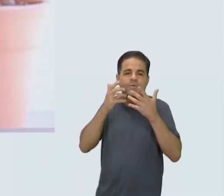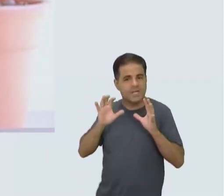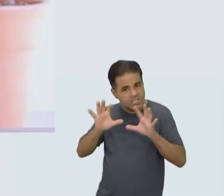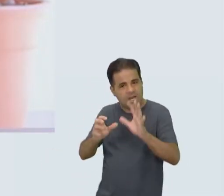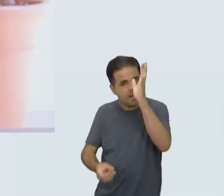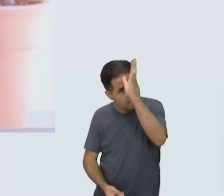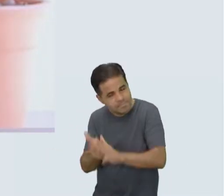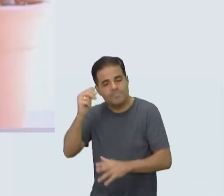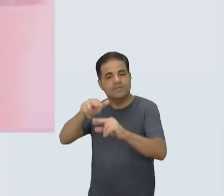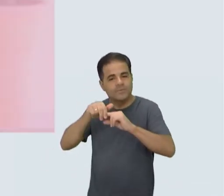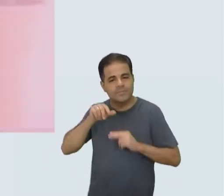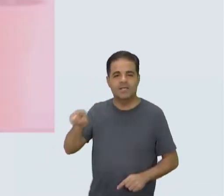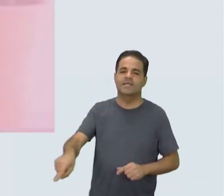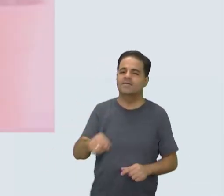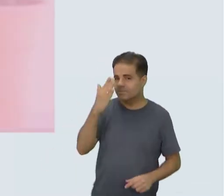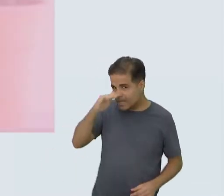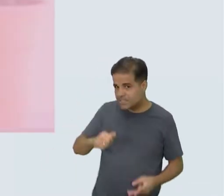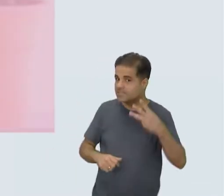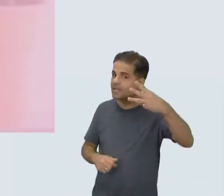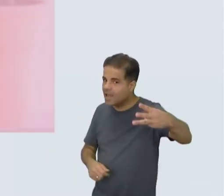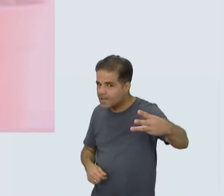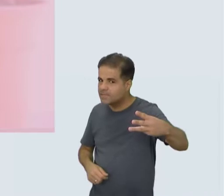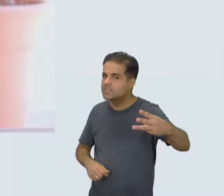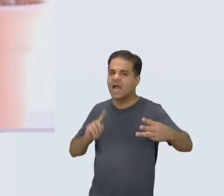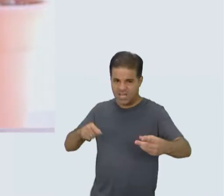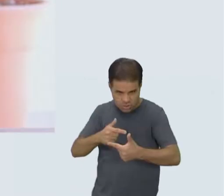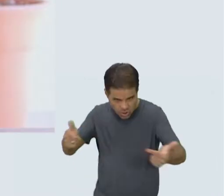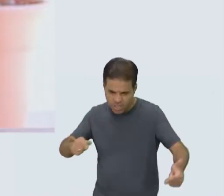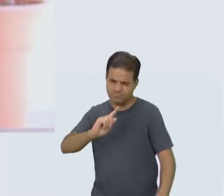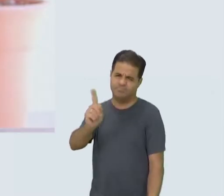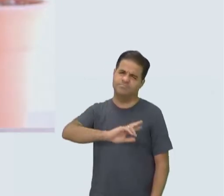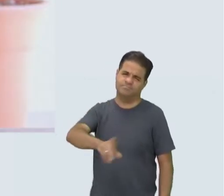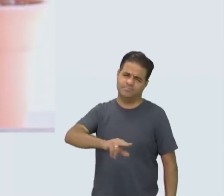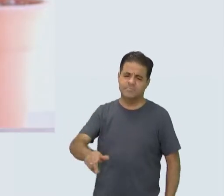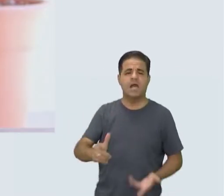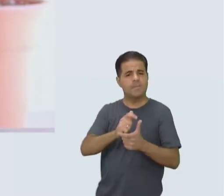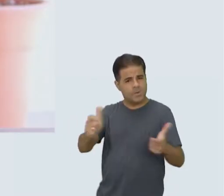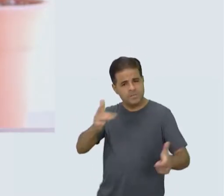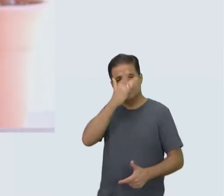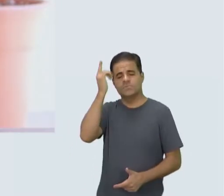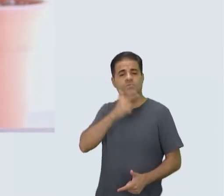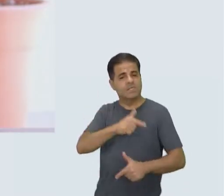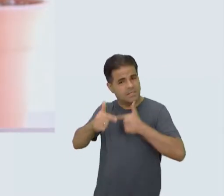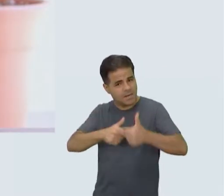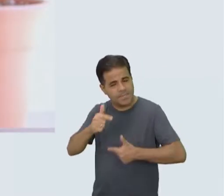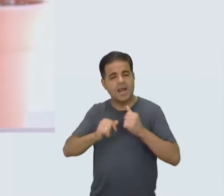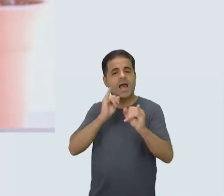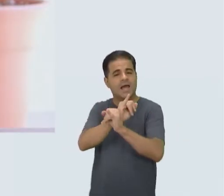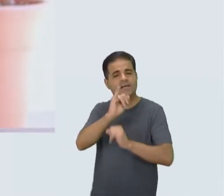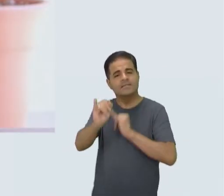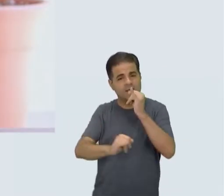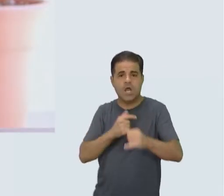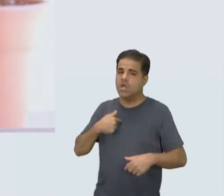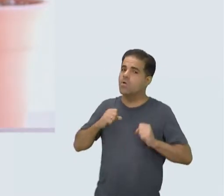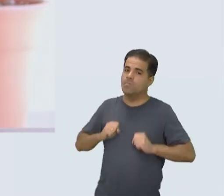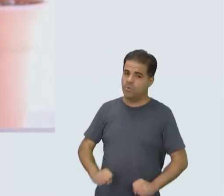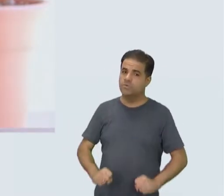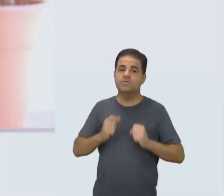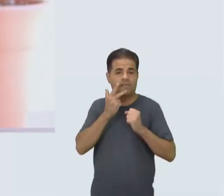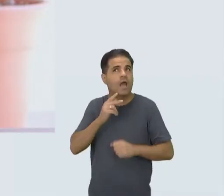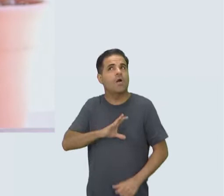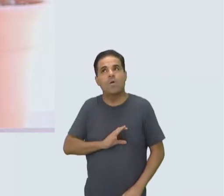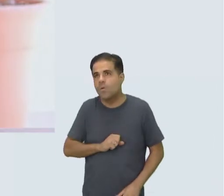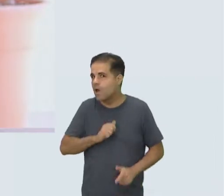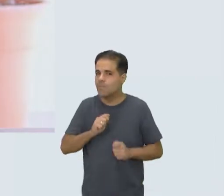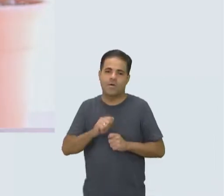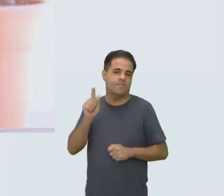impacto através daquilo, entende? 3. Não é sorte. Hoje em dia muitas pessoas conseguem trabalhar com a internet e eu posso dizer que eu realmente amo o